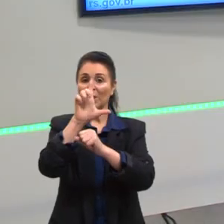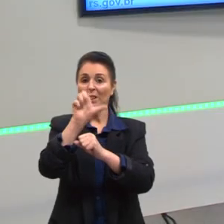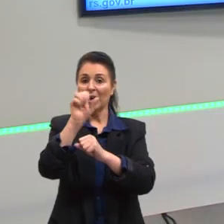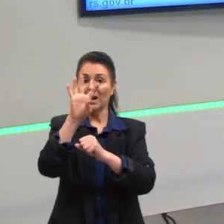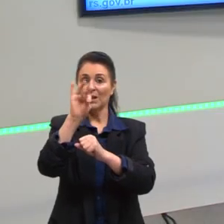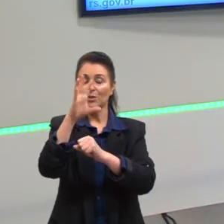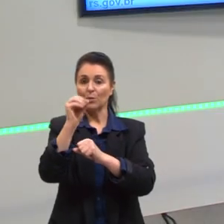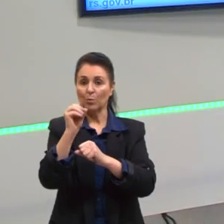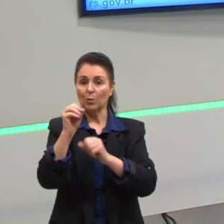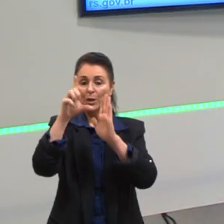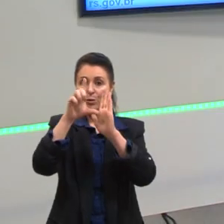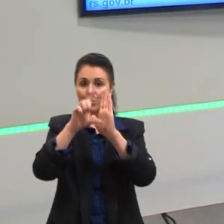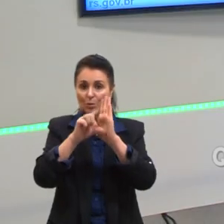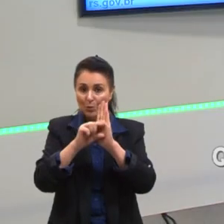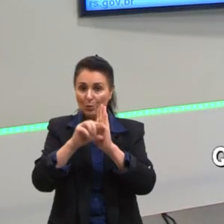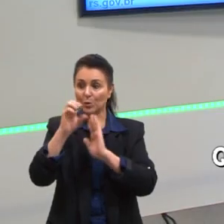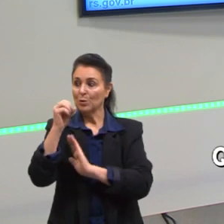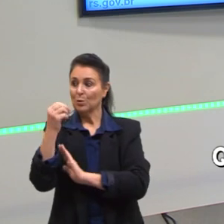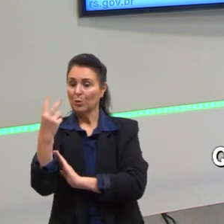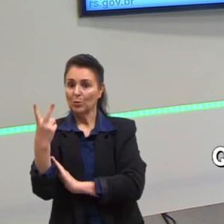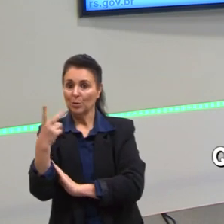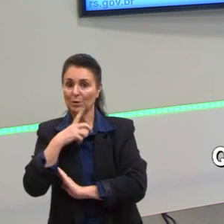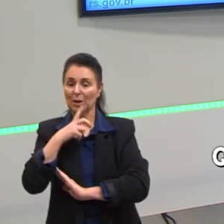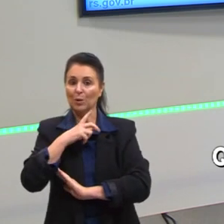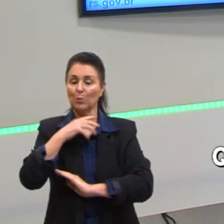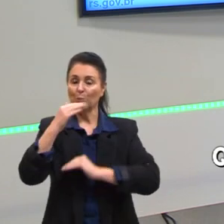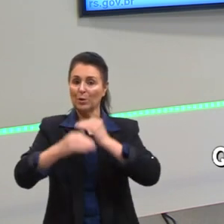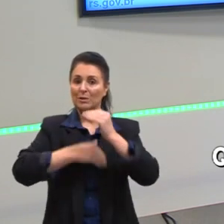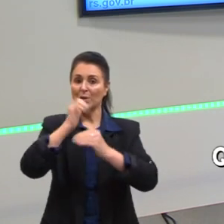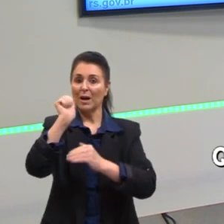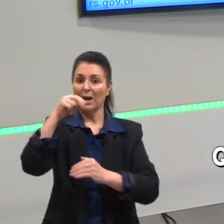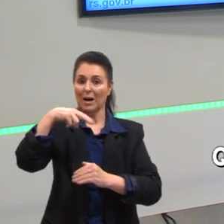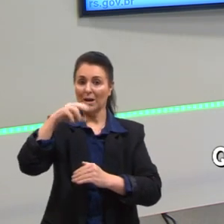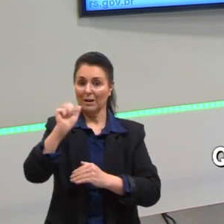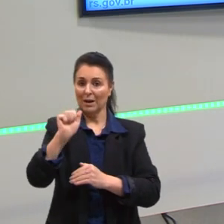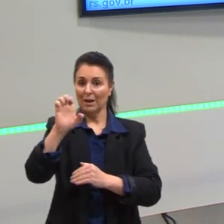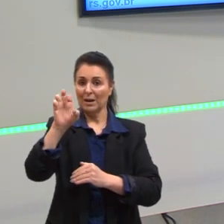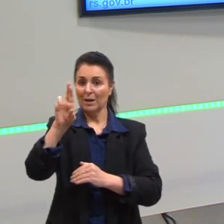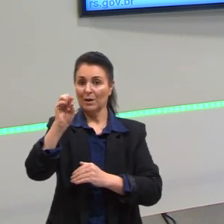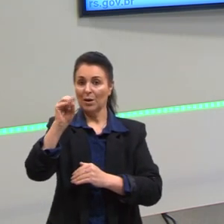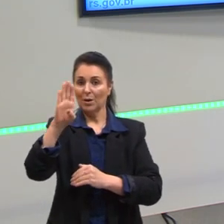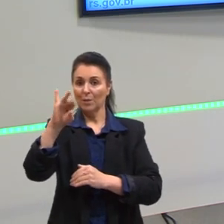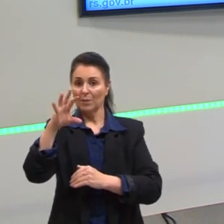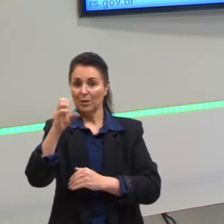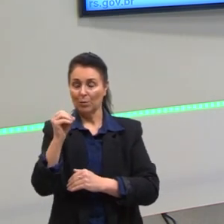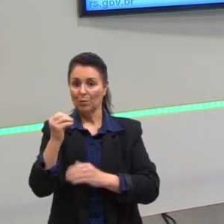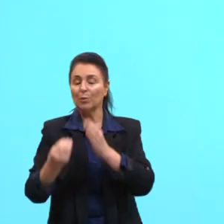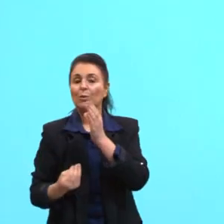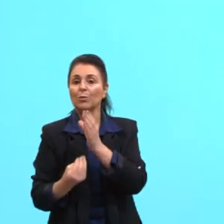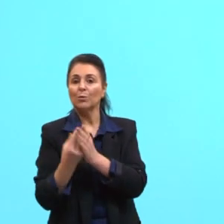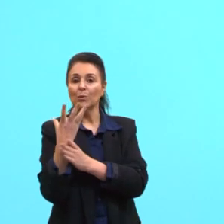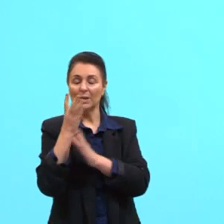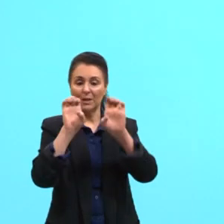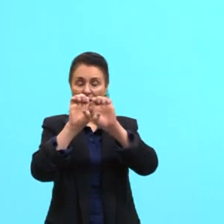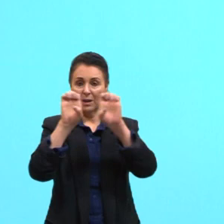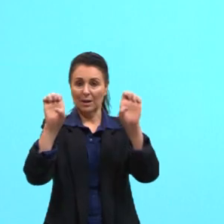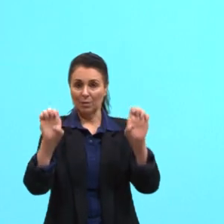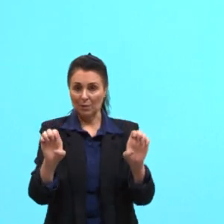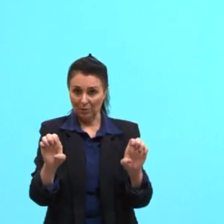teste de oxigênio eu estou tendo um processo anaeróbico tá então eu vou criar essa equação